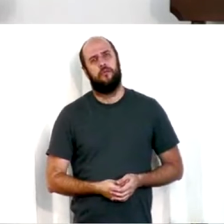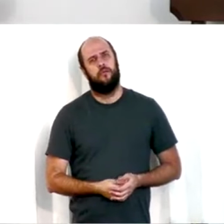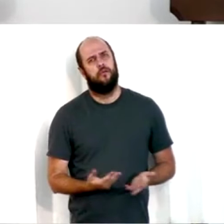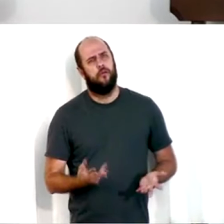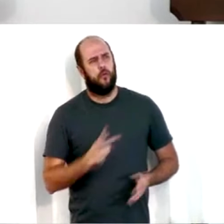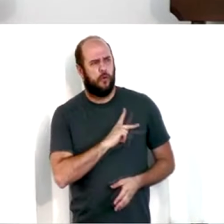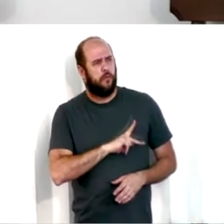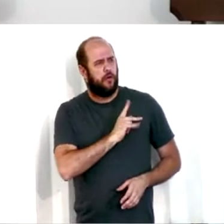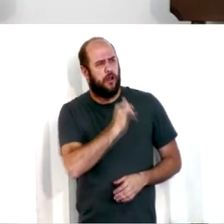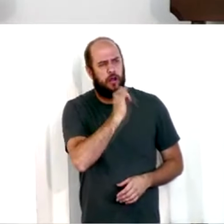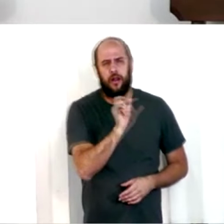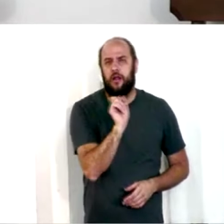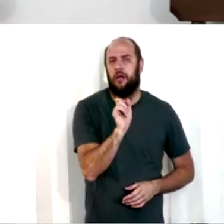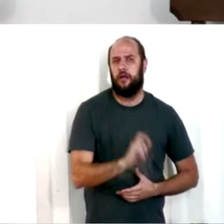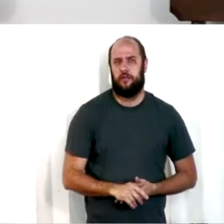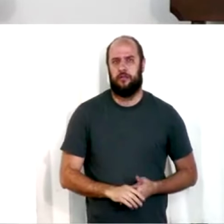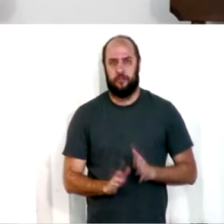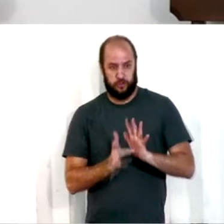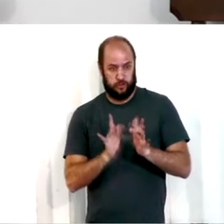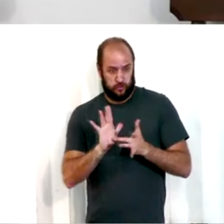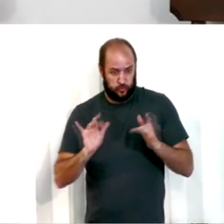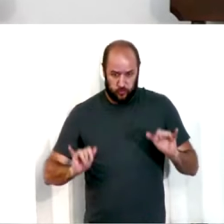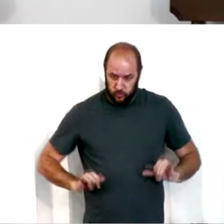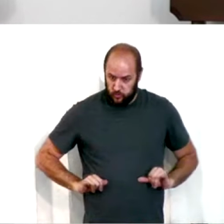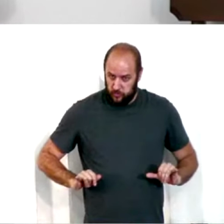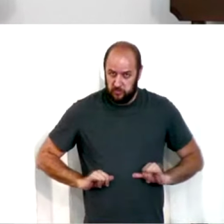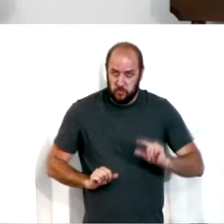aqui? Cristo não sofreu o suficiente?